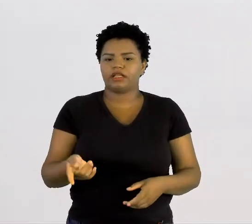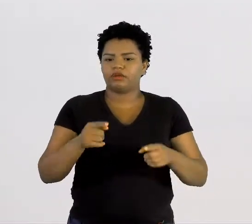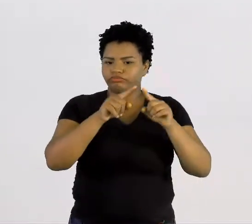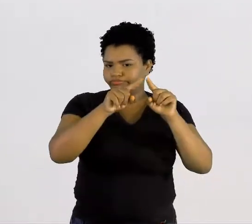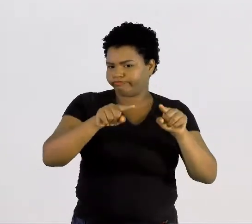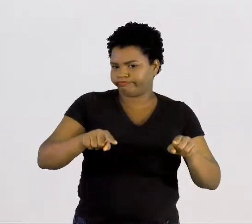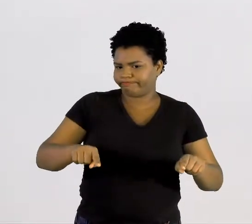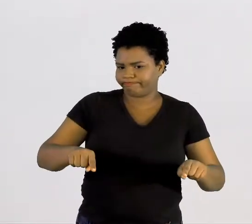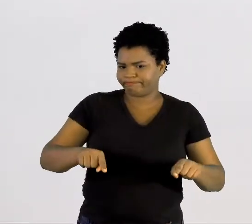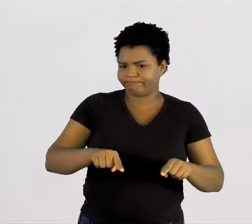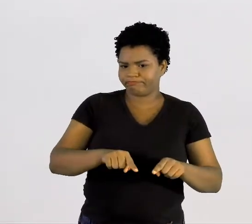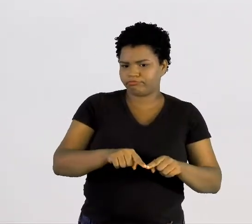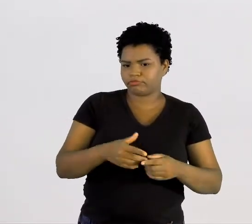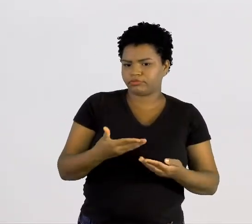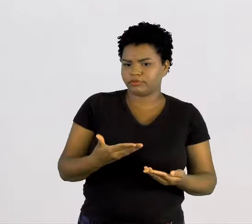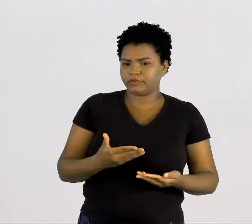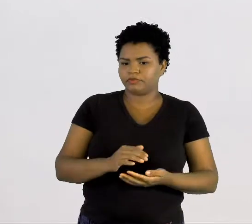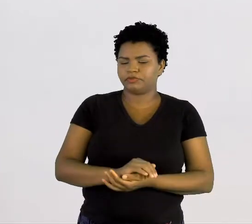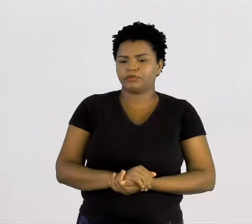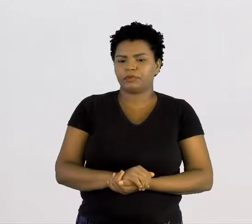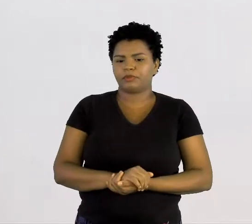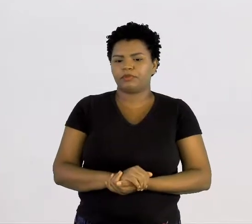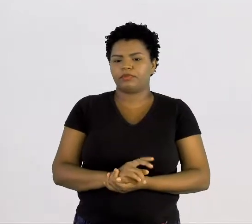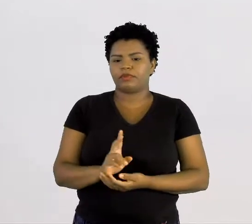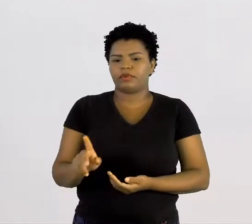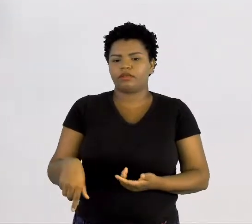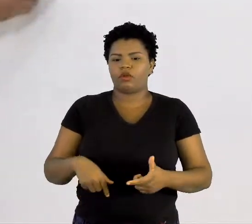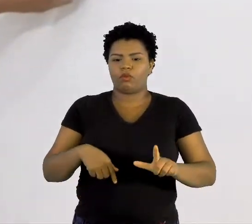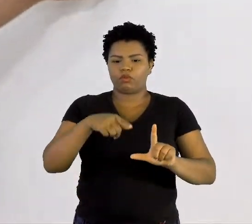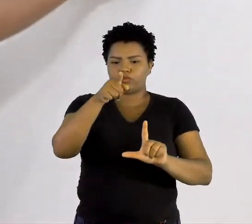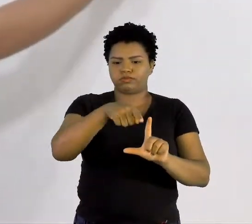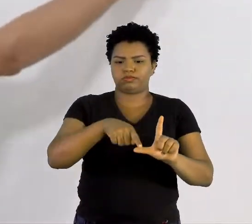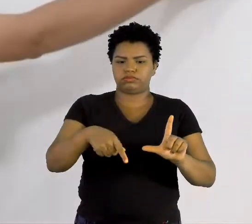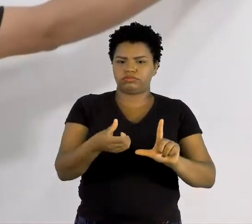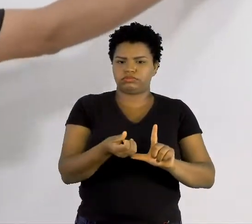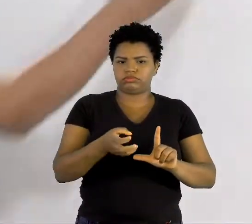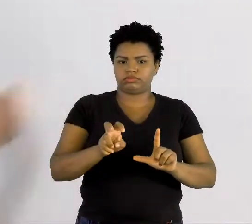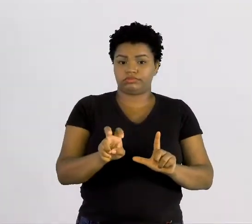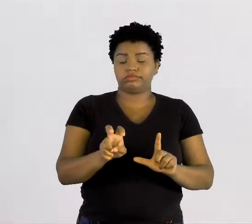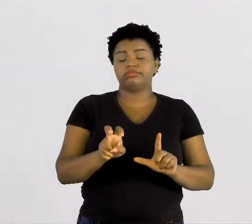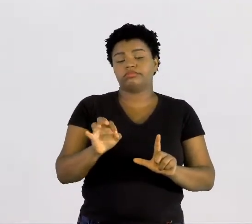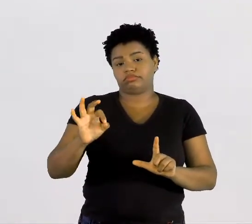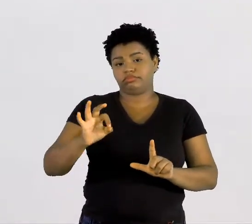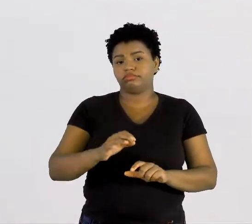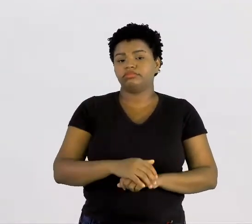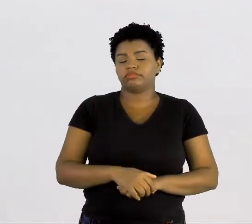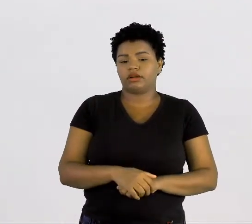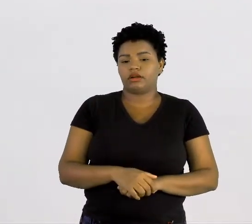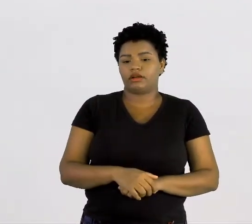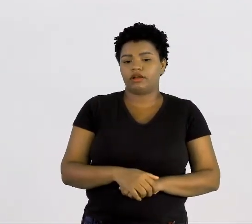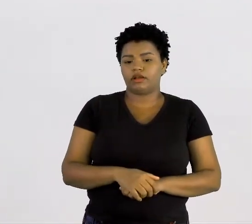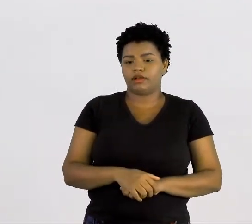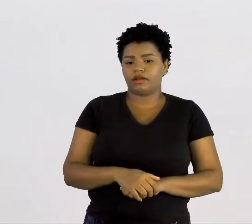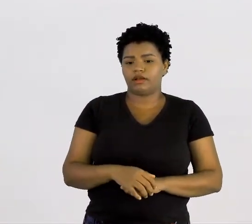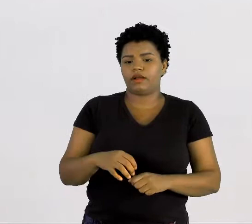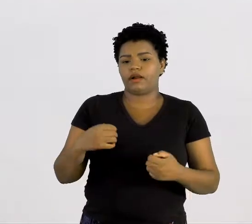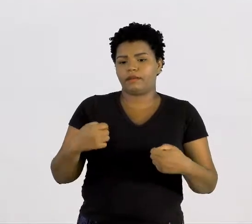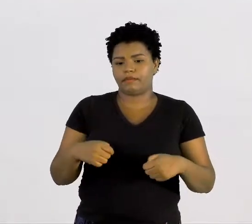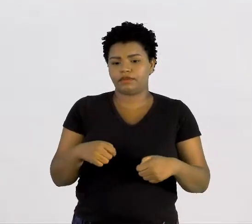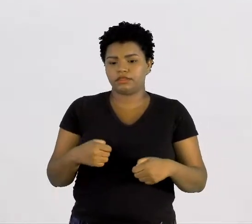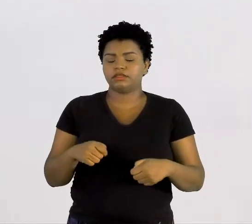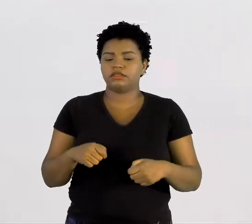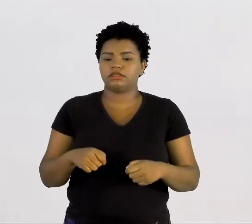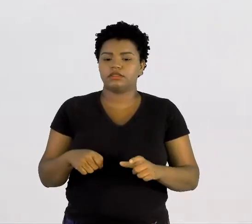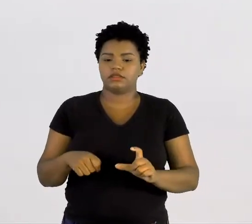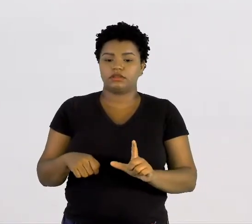tranquilo. O ângulo de 65 graus é o que ele deu. Então eu já sei que o meu estudo tem que ser realizado